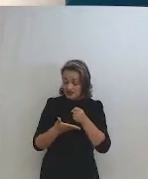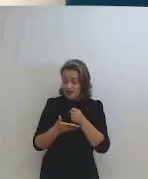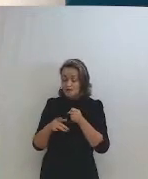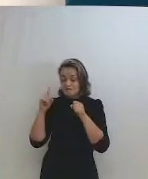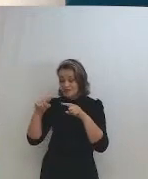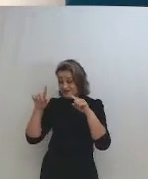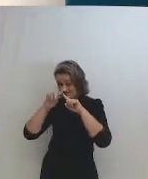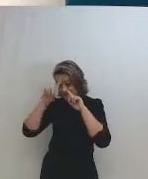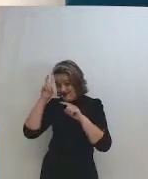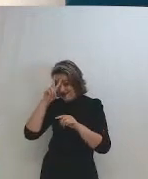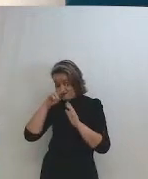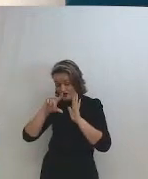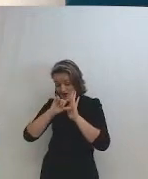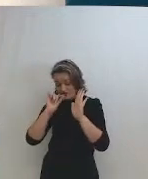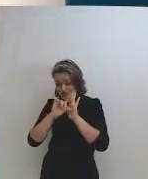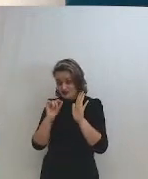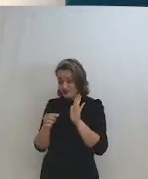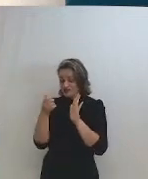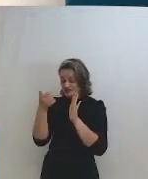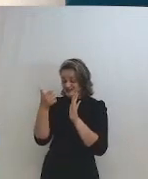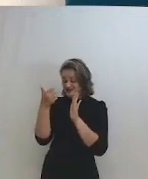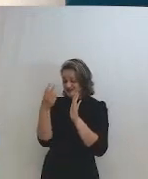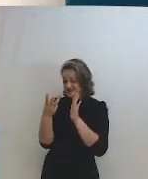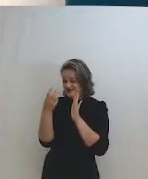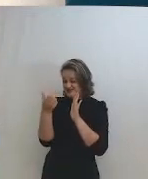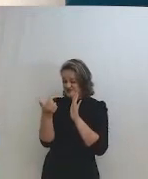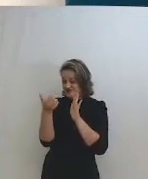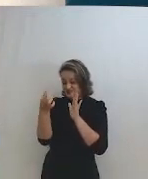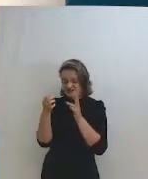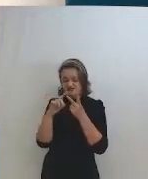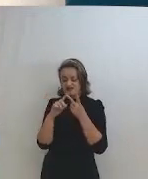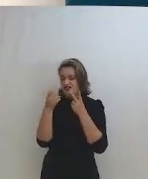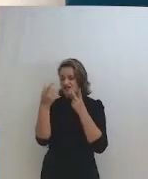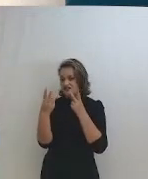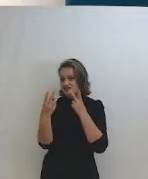316, parágrafo único, e o artigo 315, parágrafo 2º,